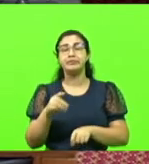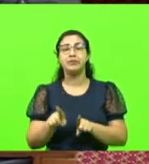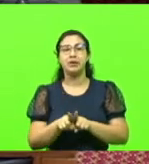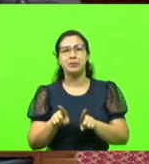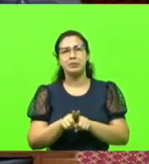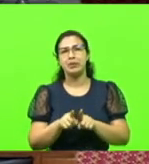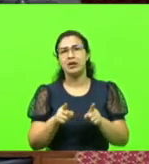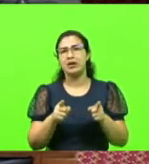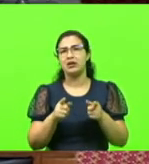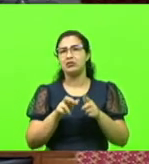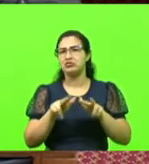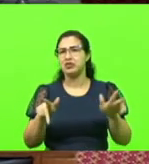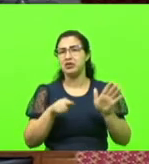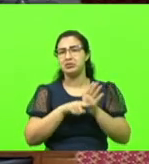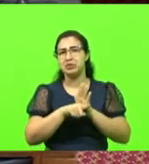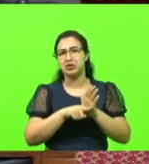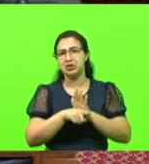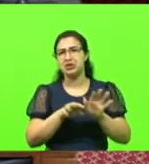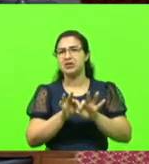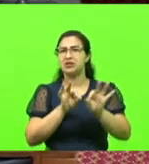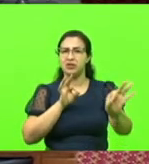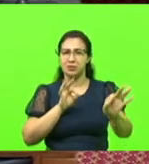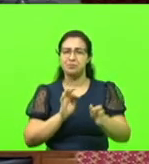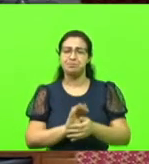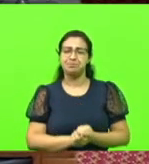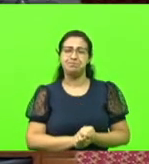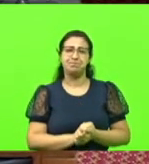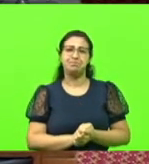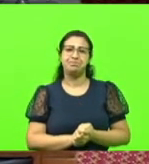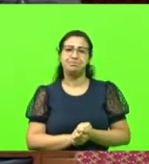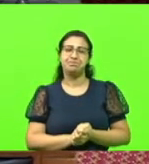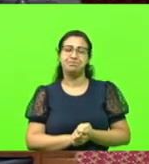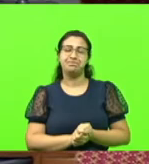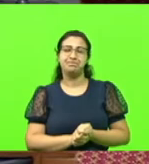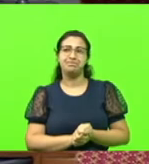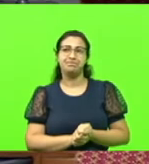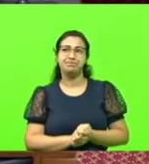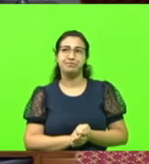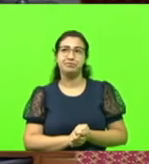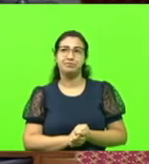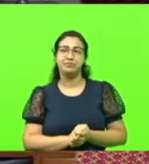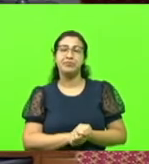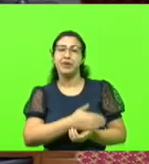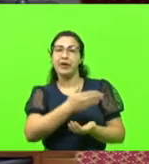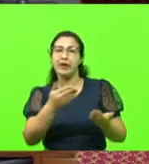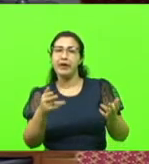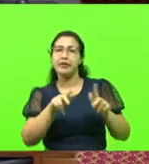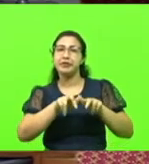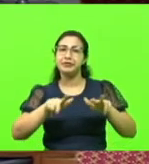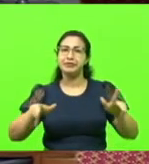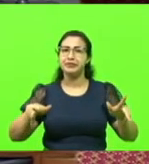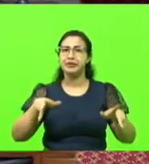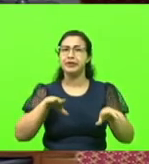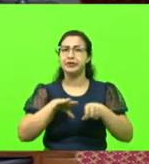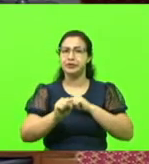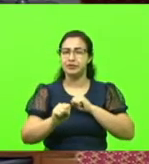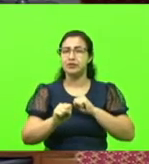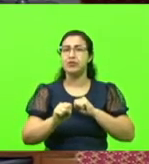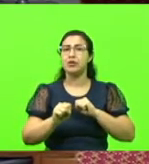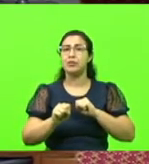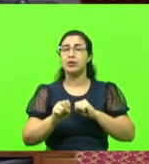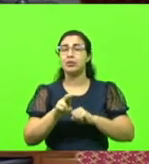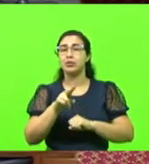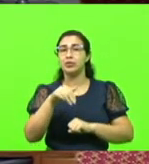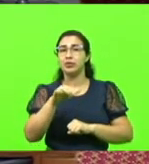e pesquisa. Para atender plenamente às necessidades de acadêmicos e professores, a UNIARP faz